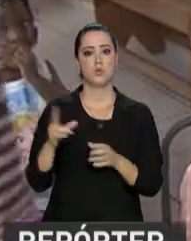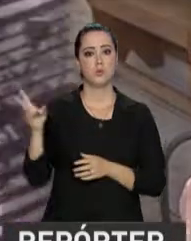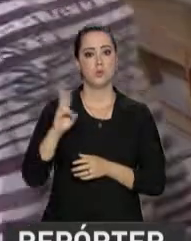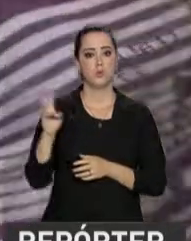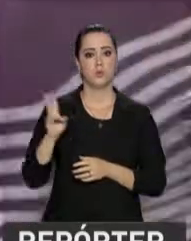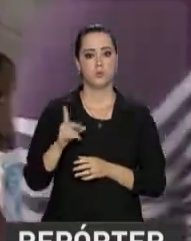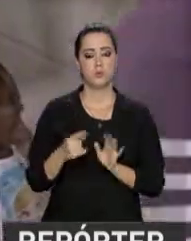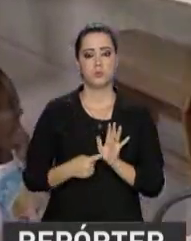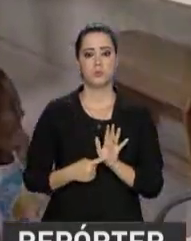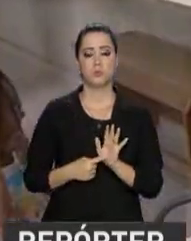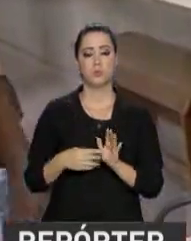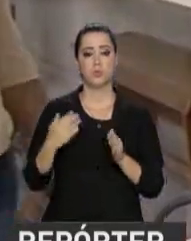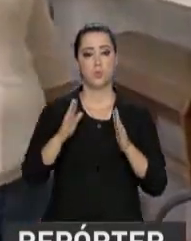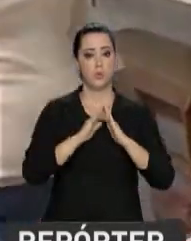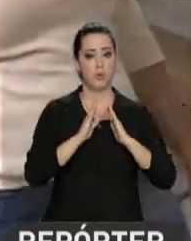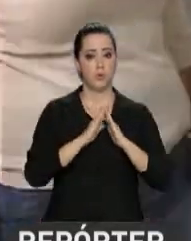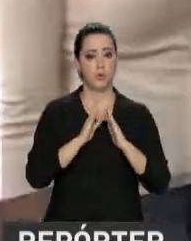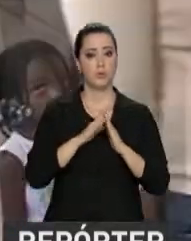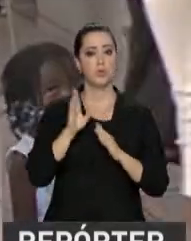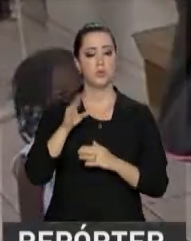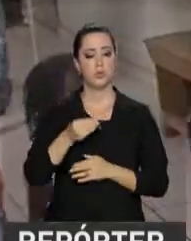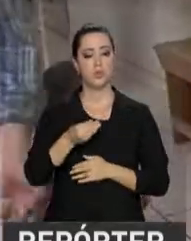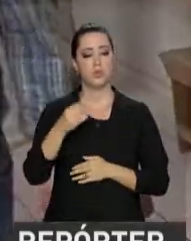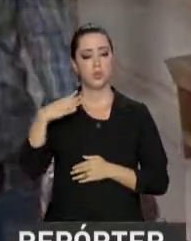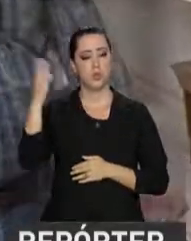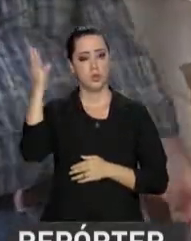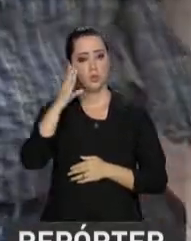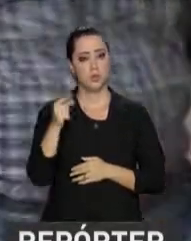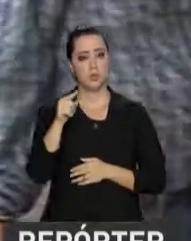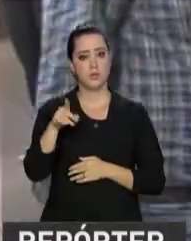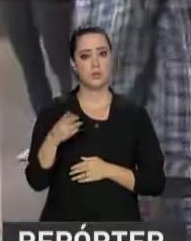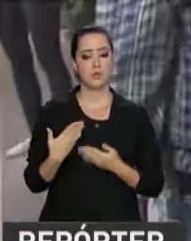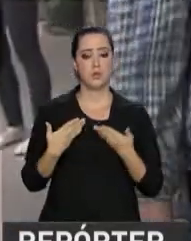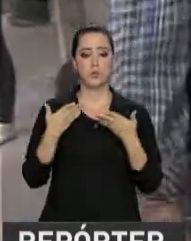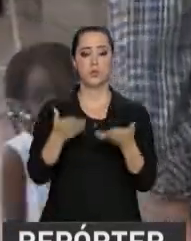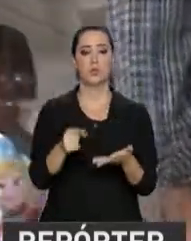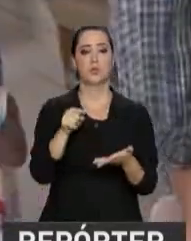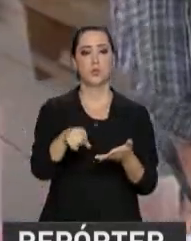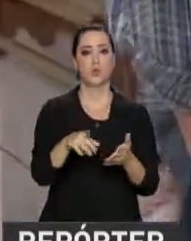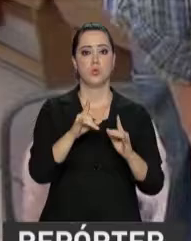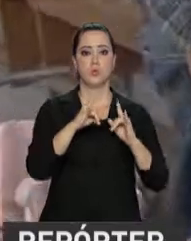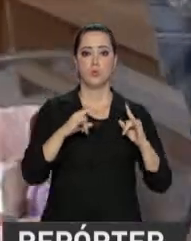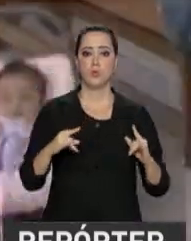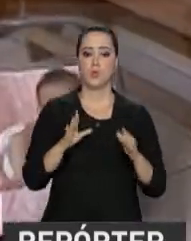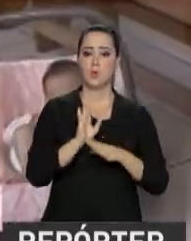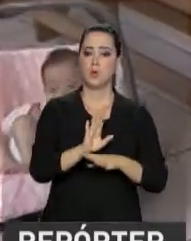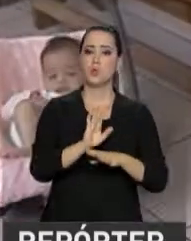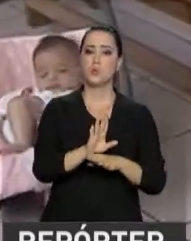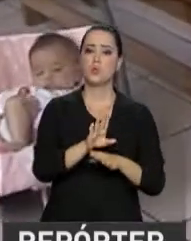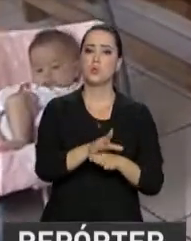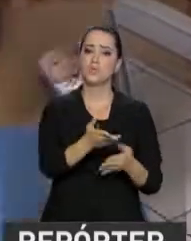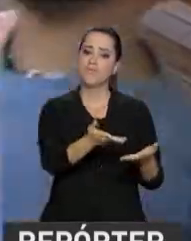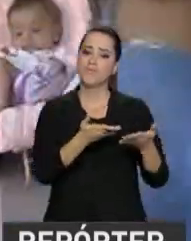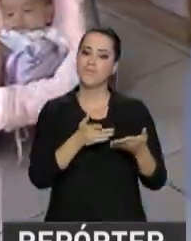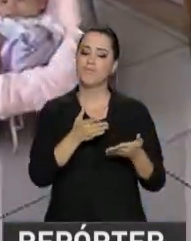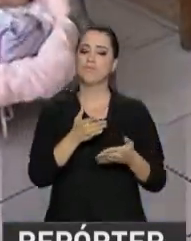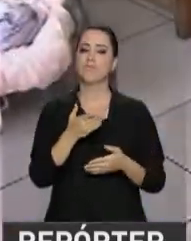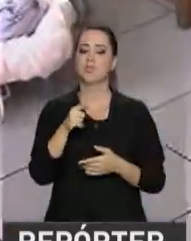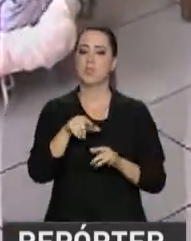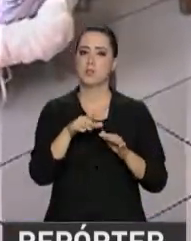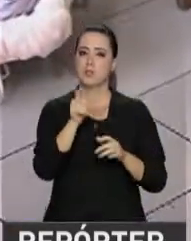mora há alguns anos no brasil e foi ao abrigo para levar doações e ajudar a receber os conterrâneos